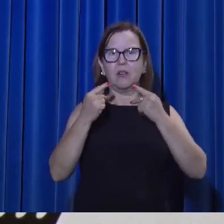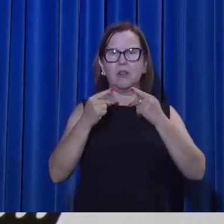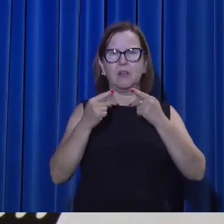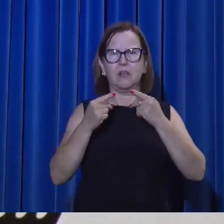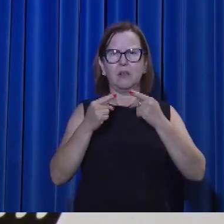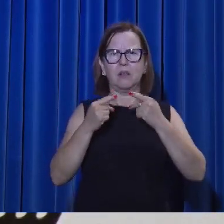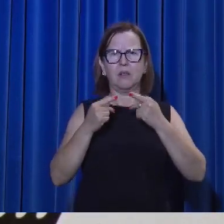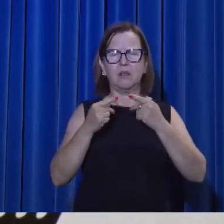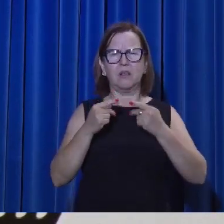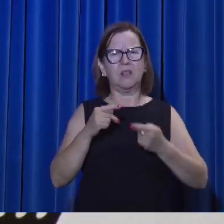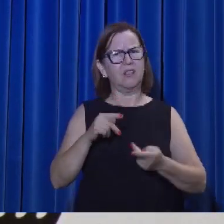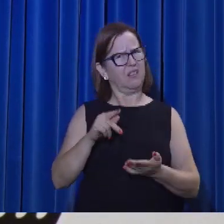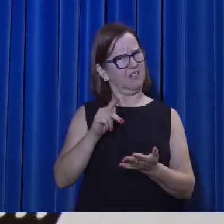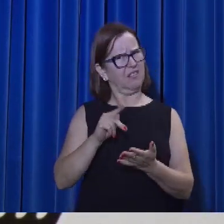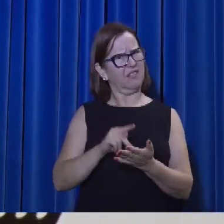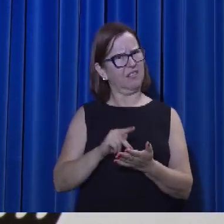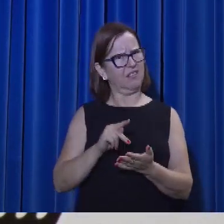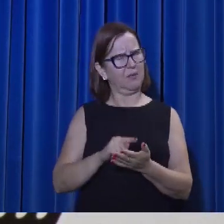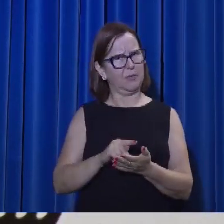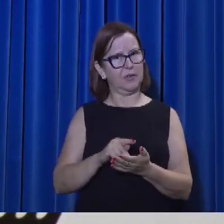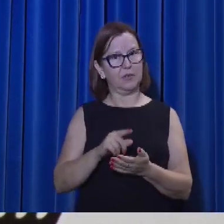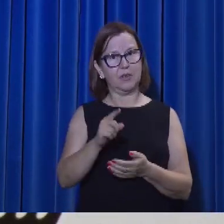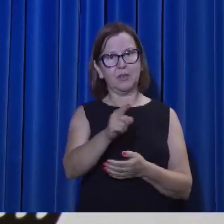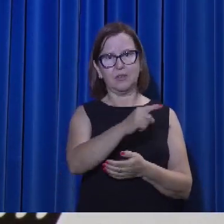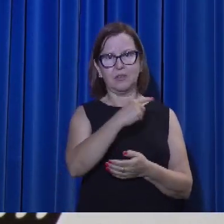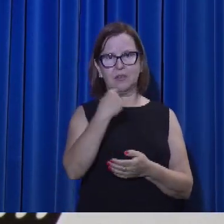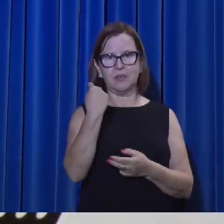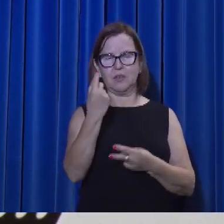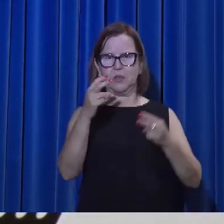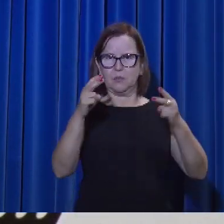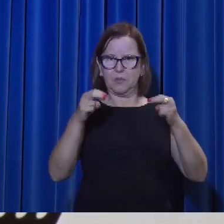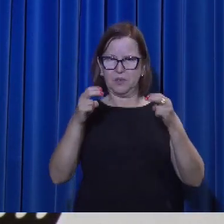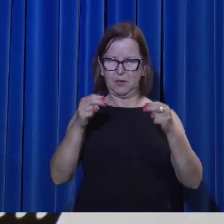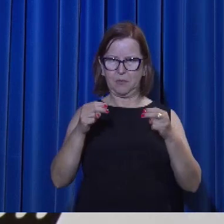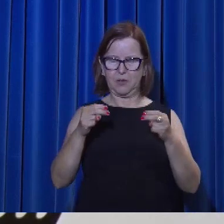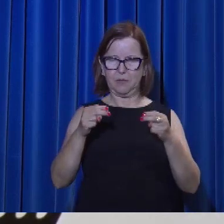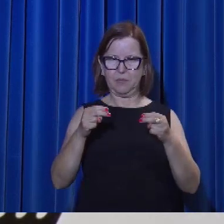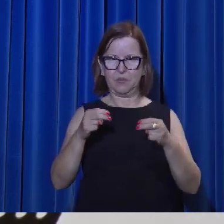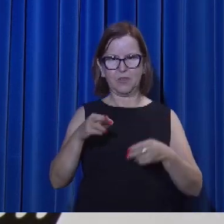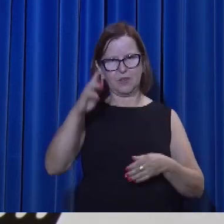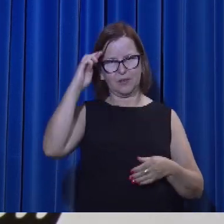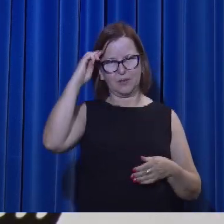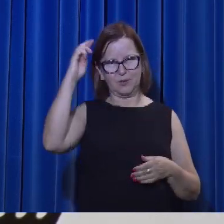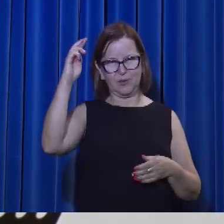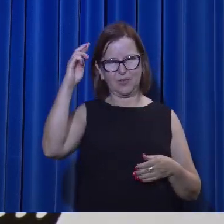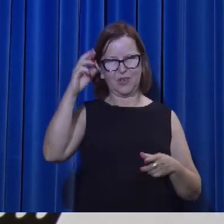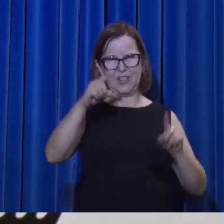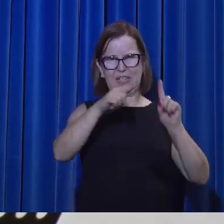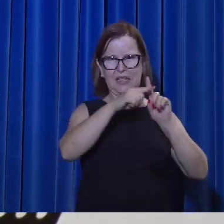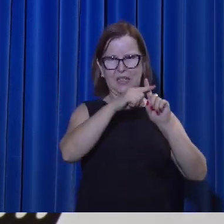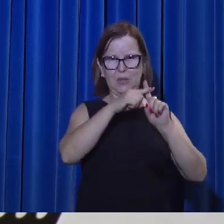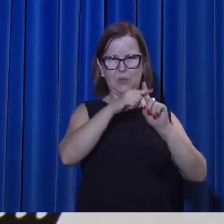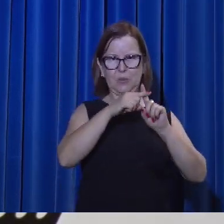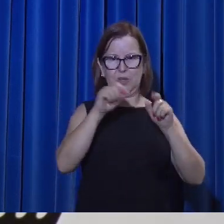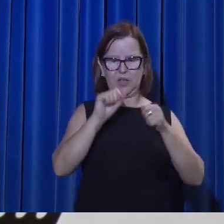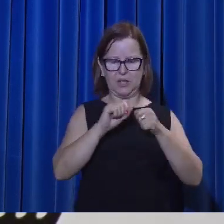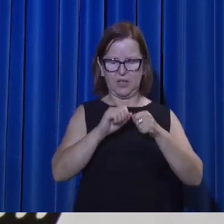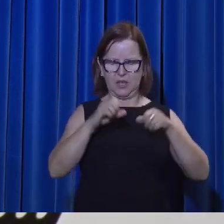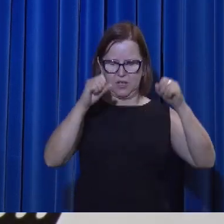que realmente percebemos que aquele que foi pendurado na cruz é o Criador de toda a terra?